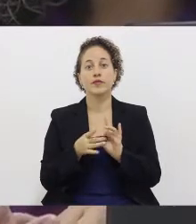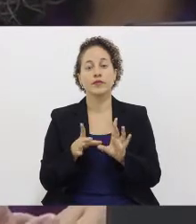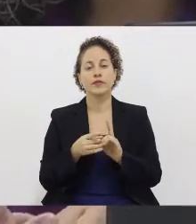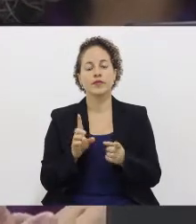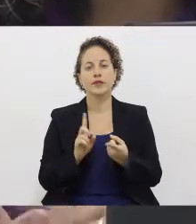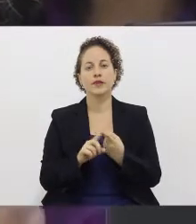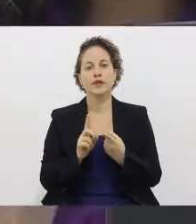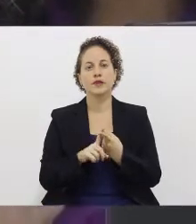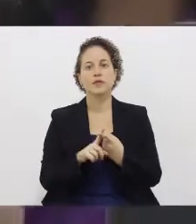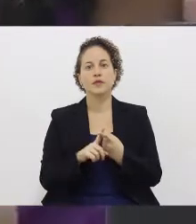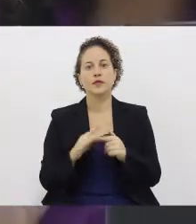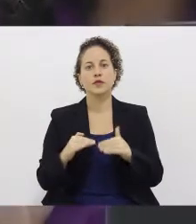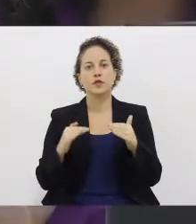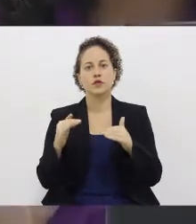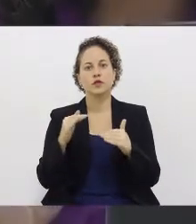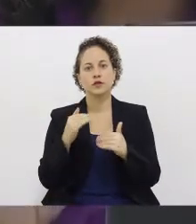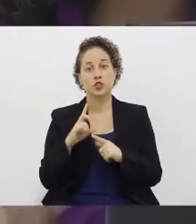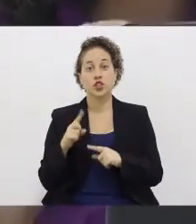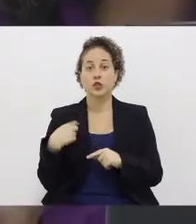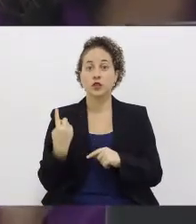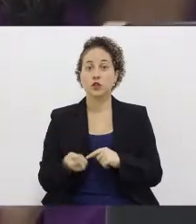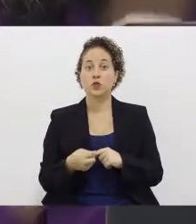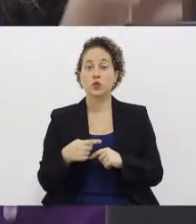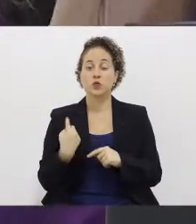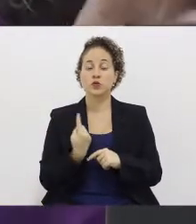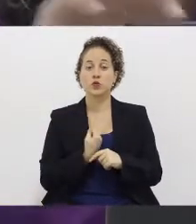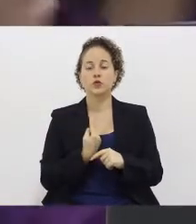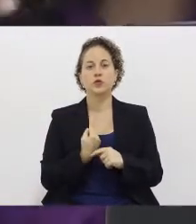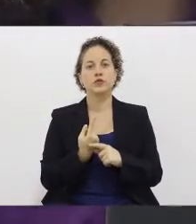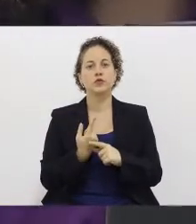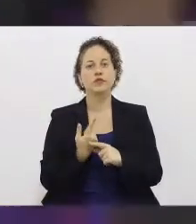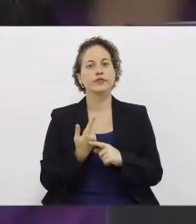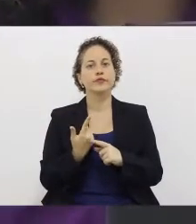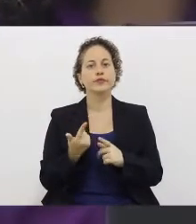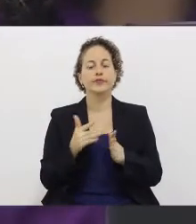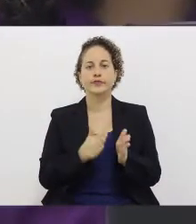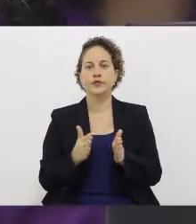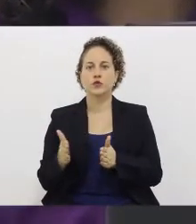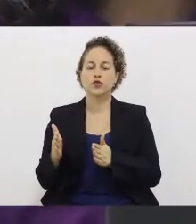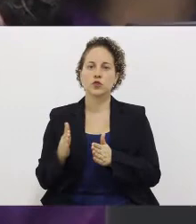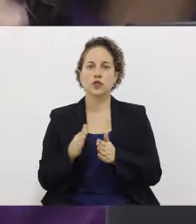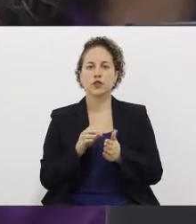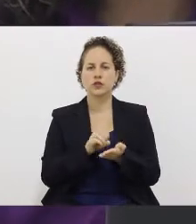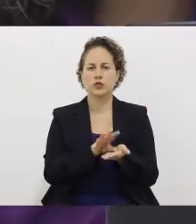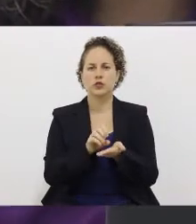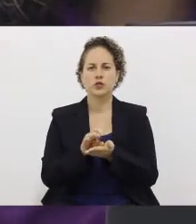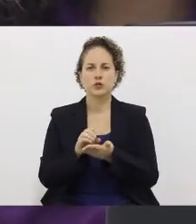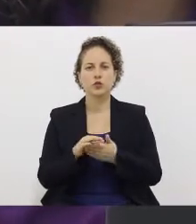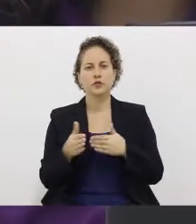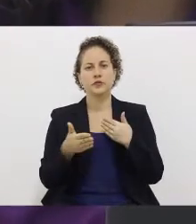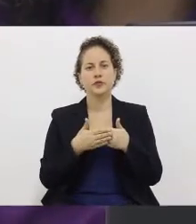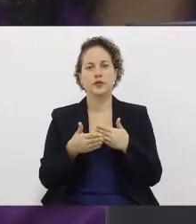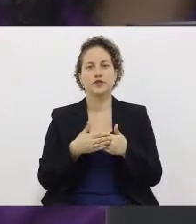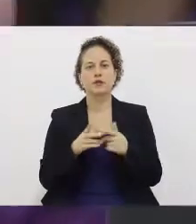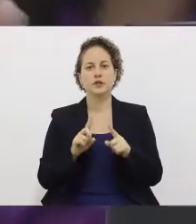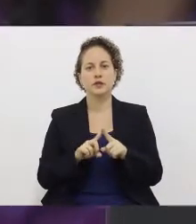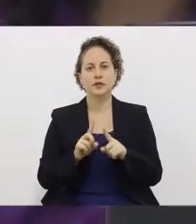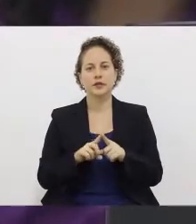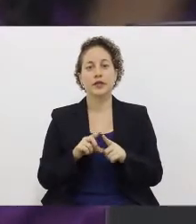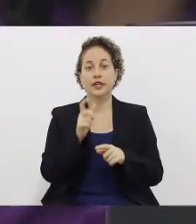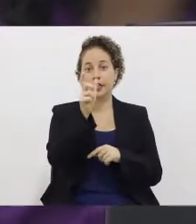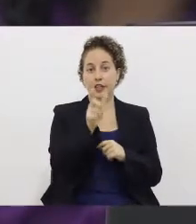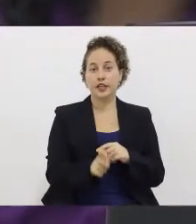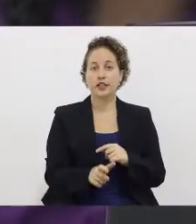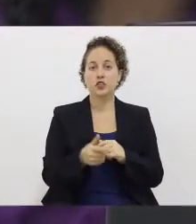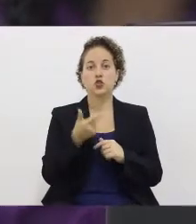canal de distribuição. Muitas vezes é necessário haver estoques nesses canais de distribuição que estejam mais próximos dos clientes para garantir